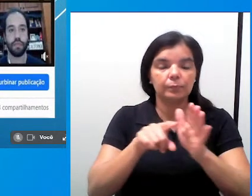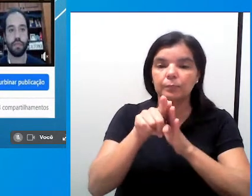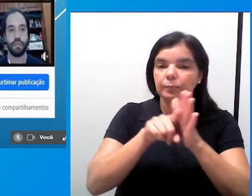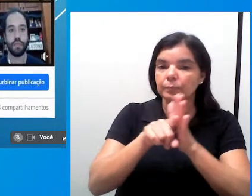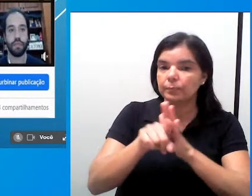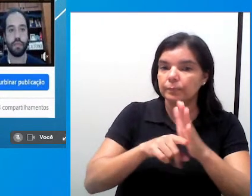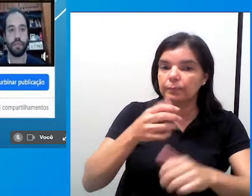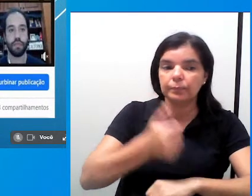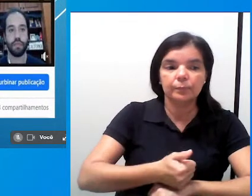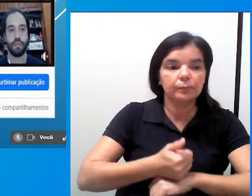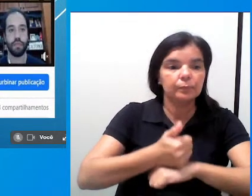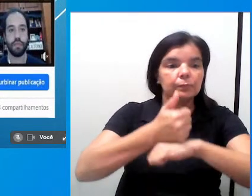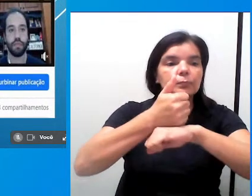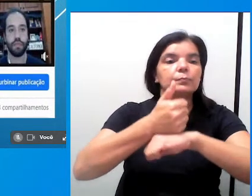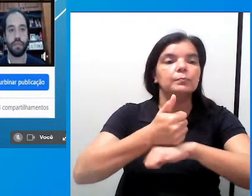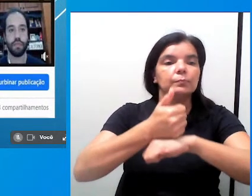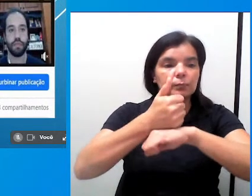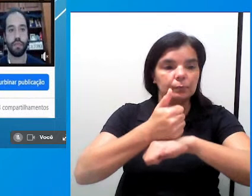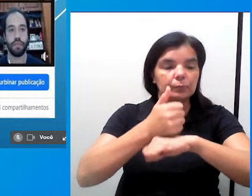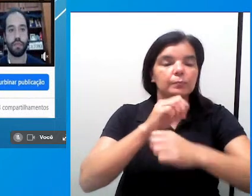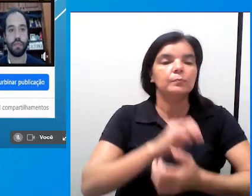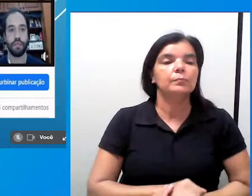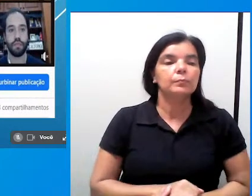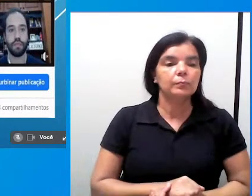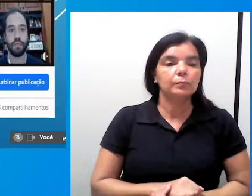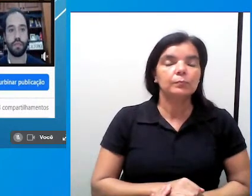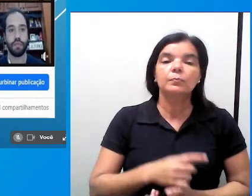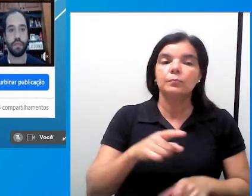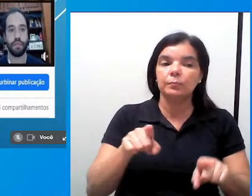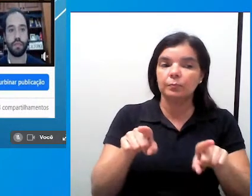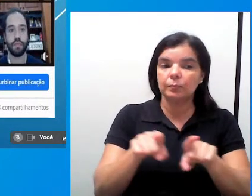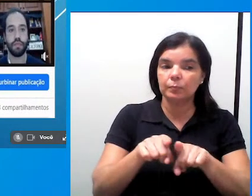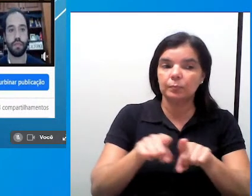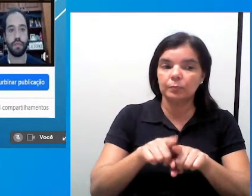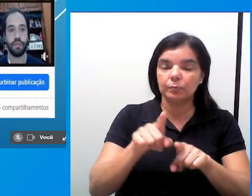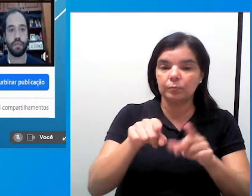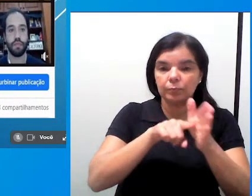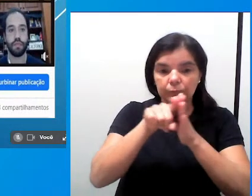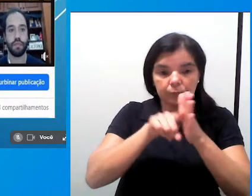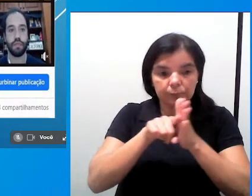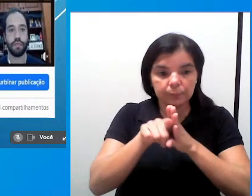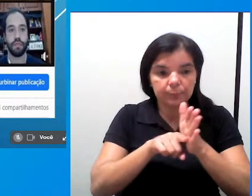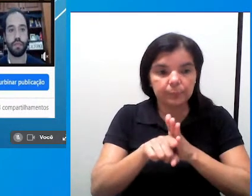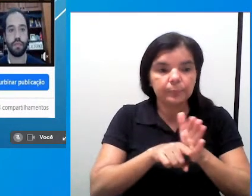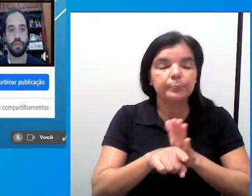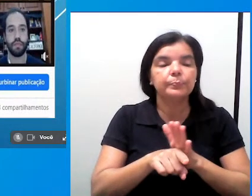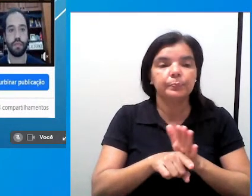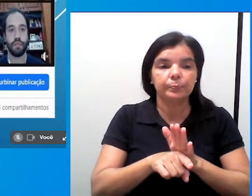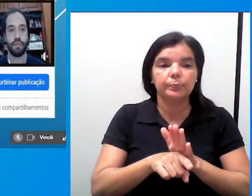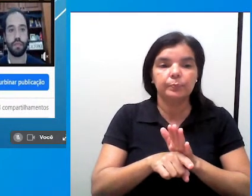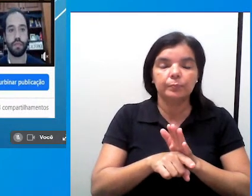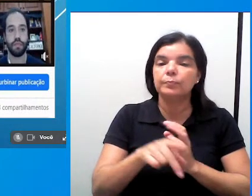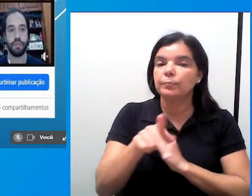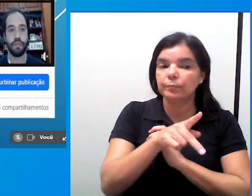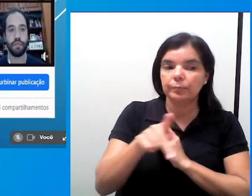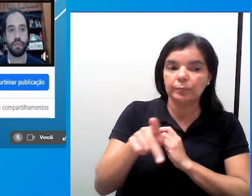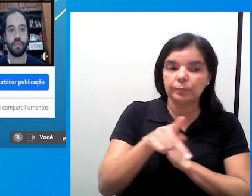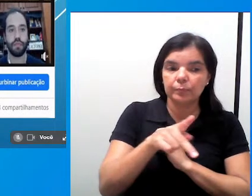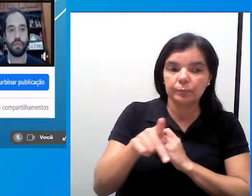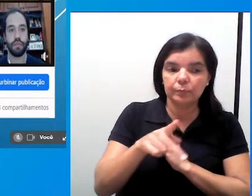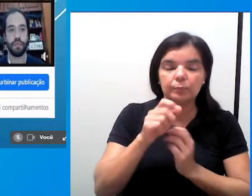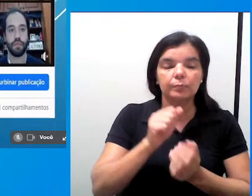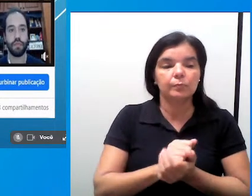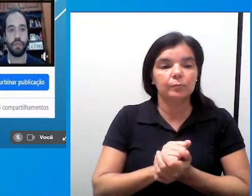de qualidade, com responsabilidade, passando por um crivo científico do nosso corpo docente,